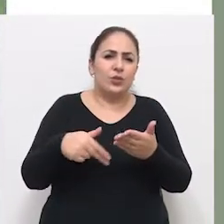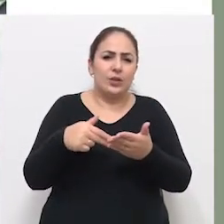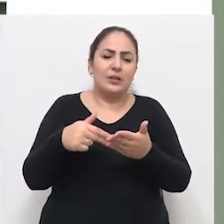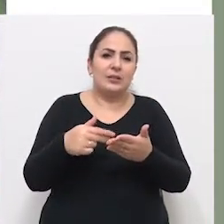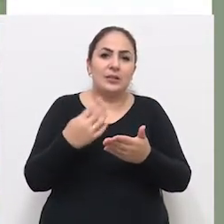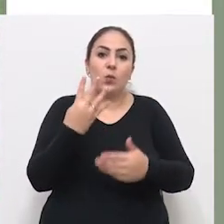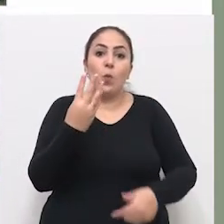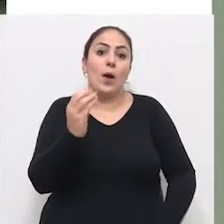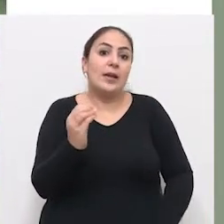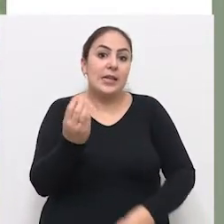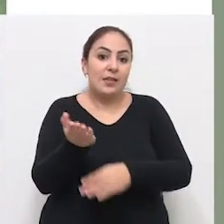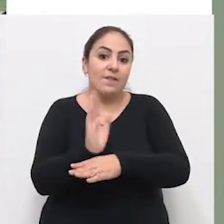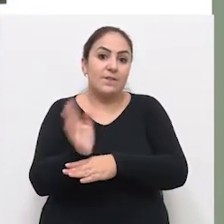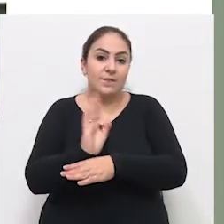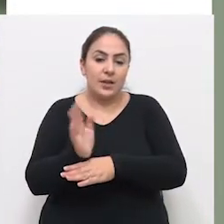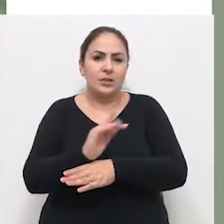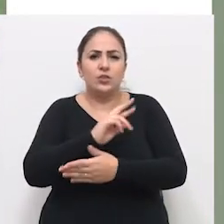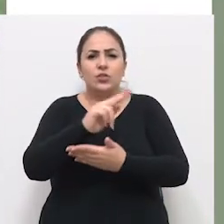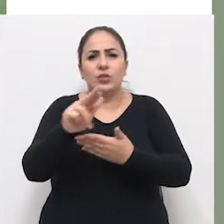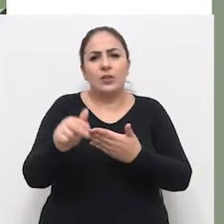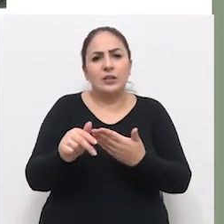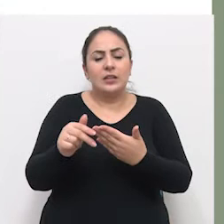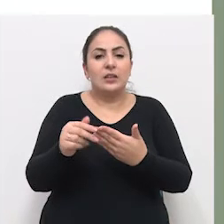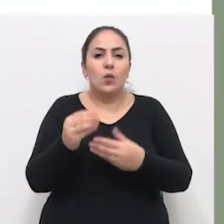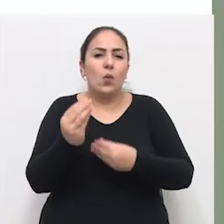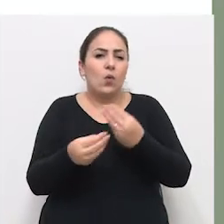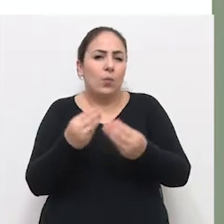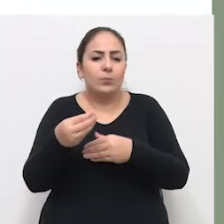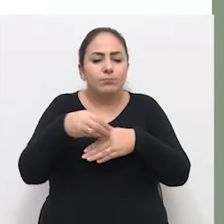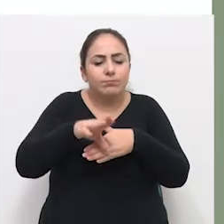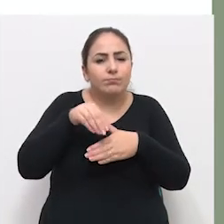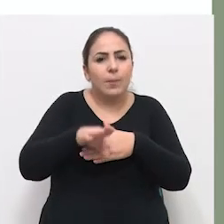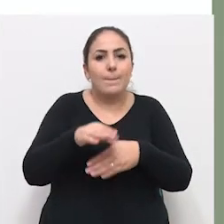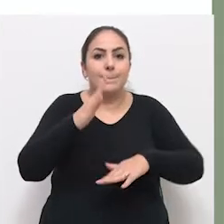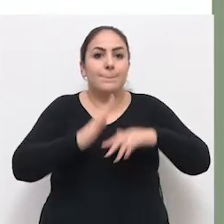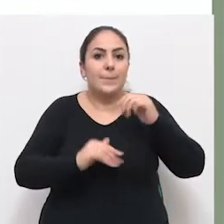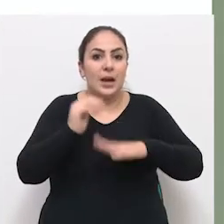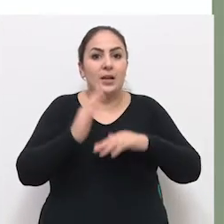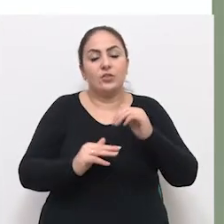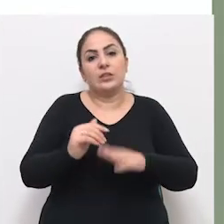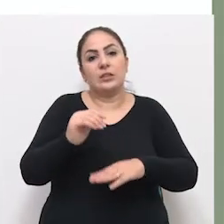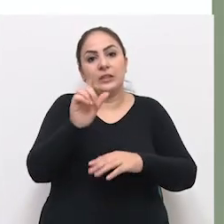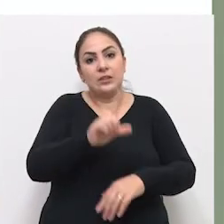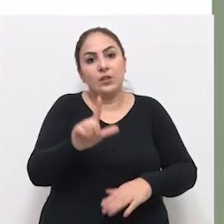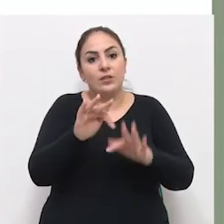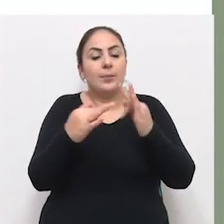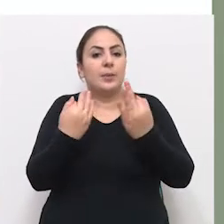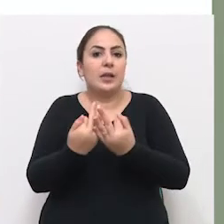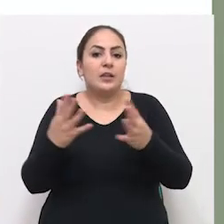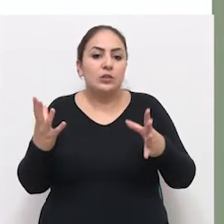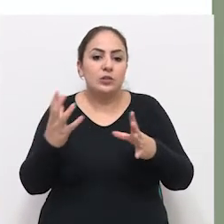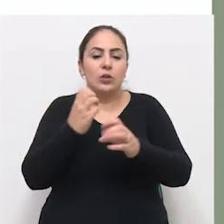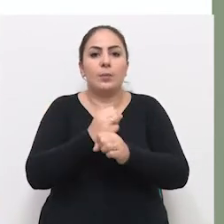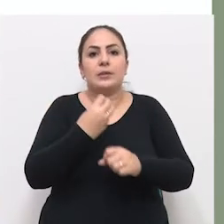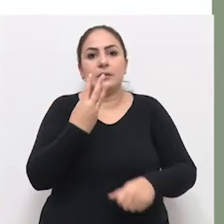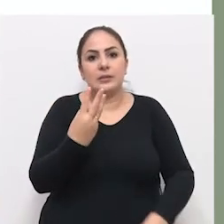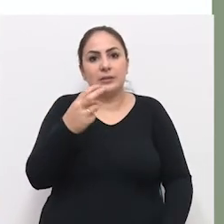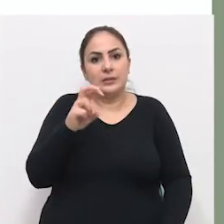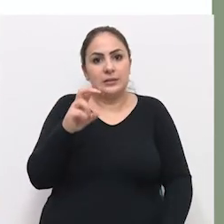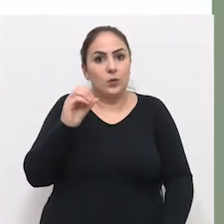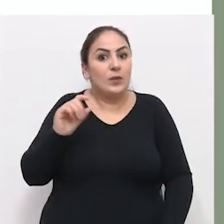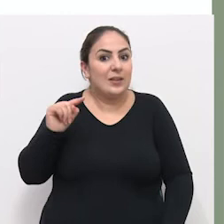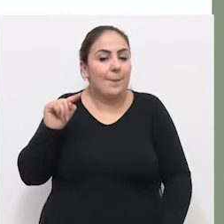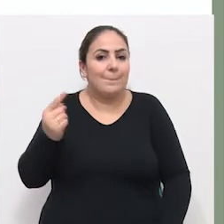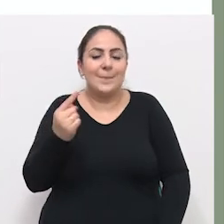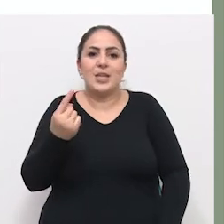de 40 vídeos com diversas sugestões de práticas de literacia familiar que já somam